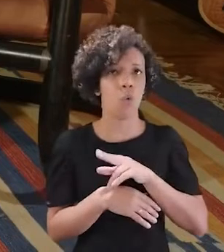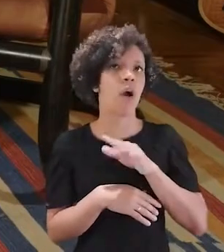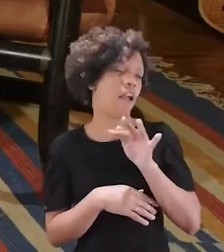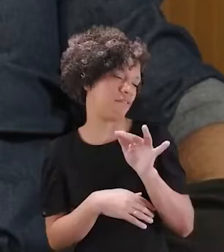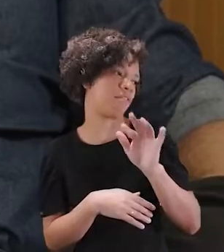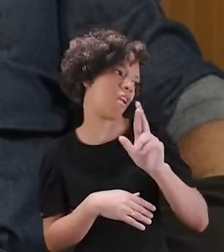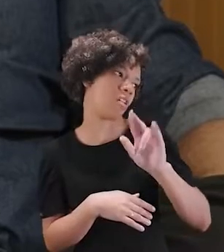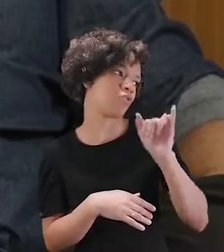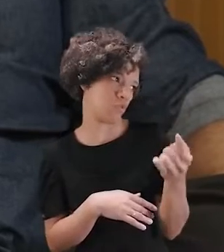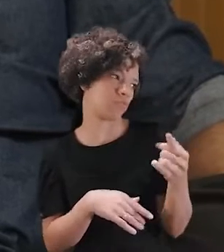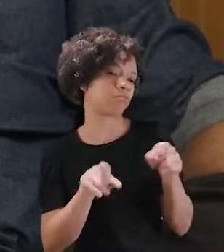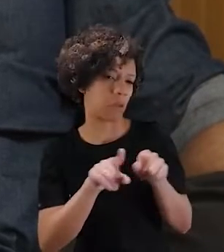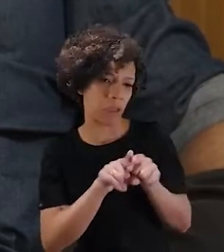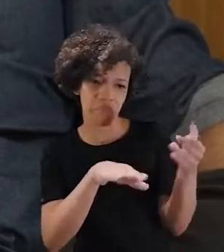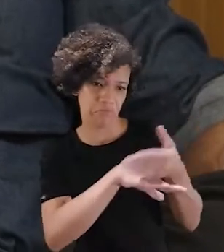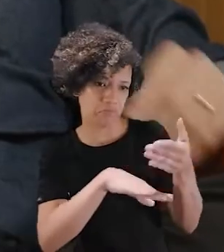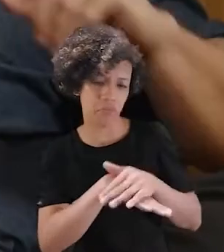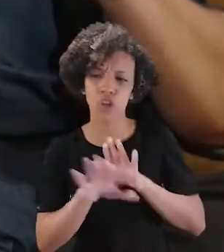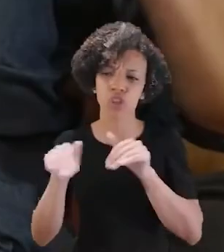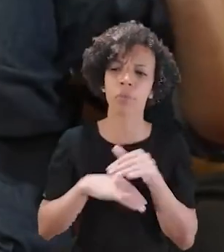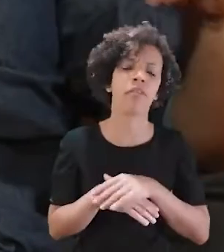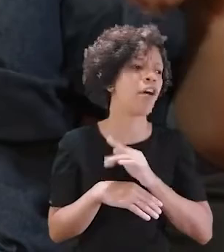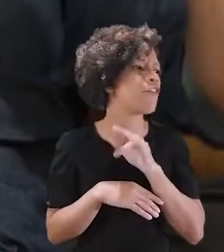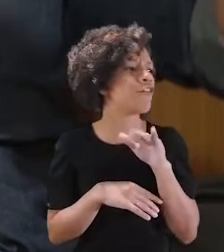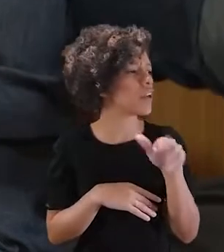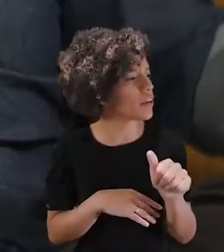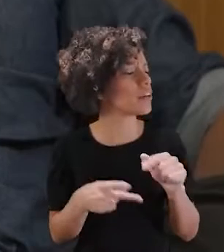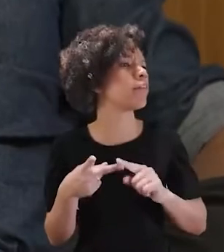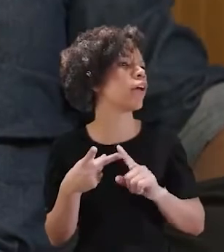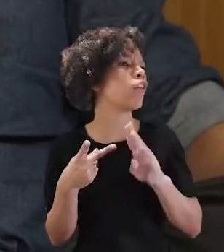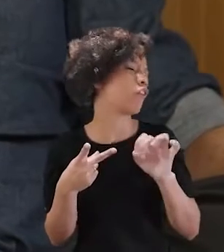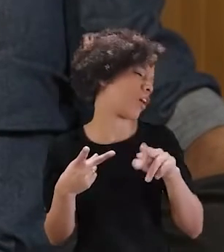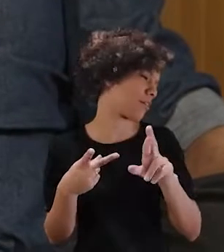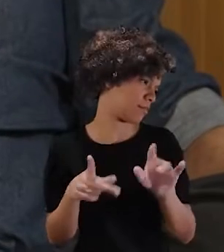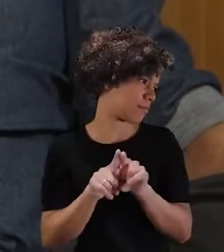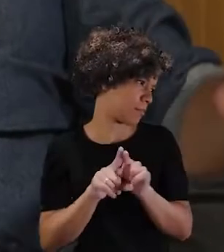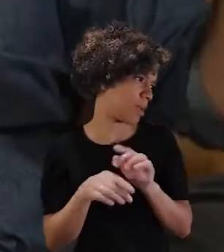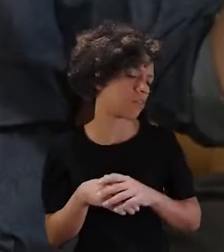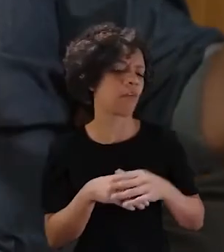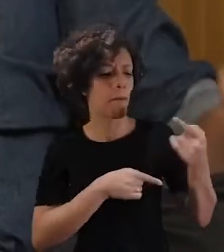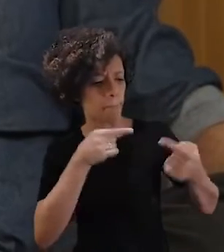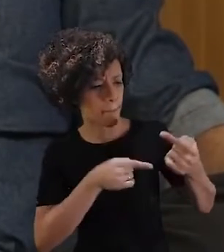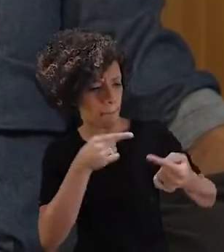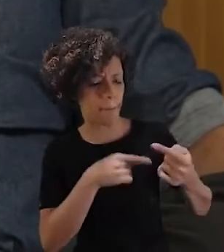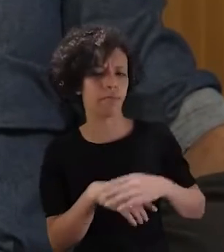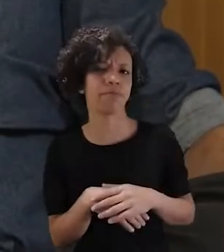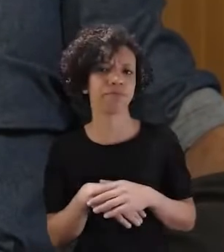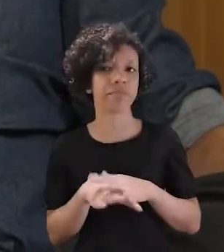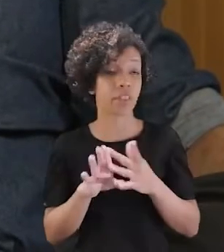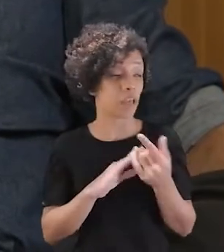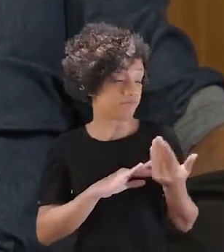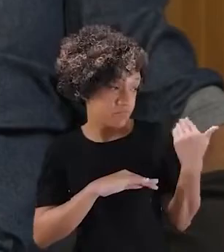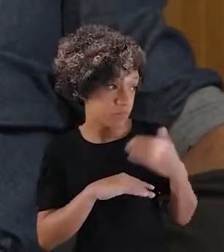várias vezes eu já padrinho das vezes os aparelhos é chamado o freixo às vezes chamava o Wagner também e fazemos um debate